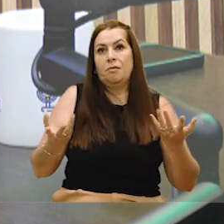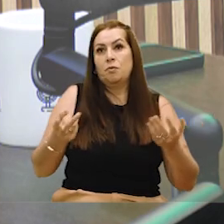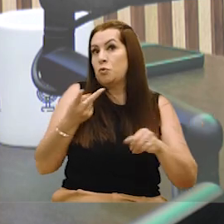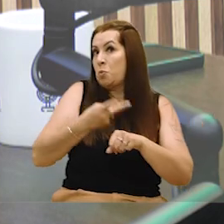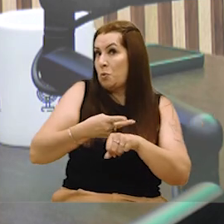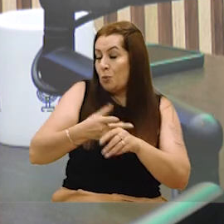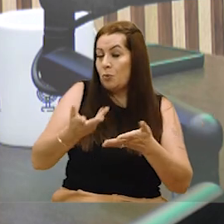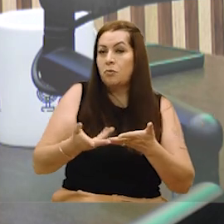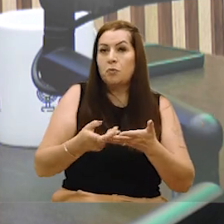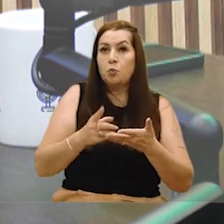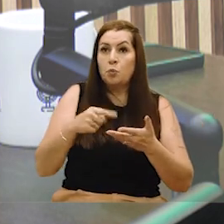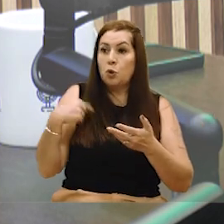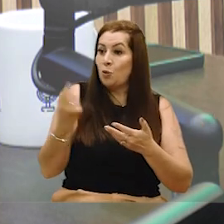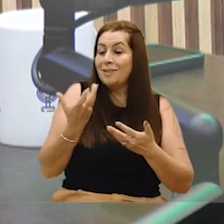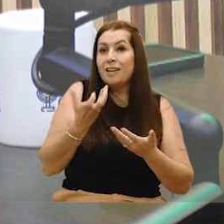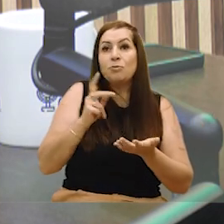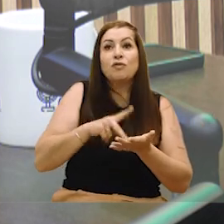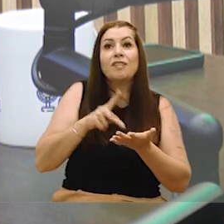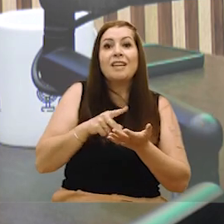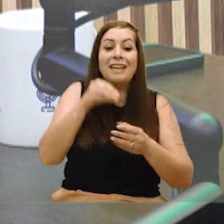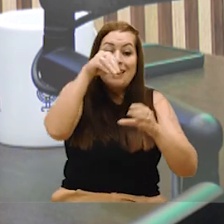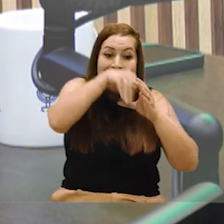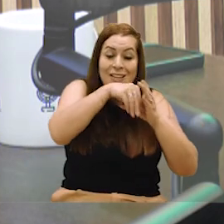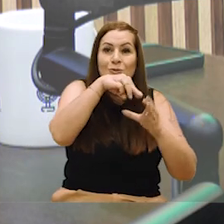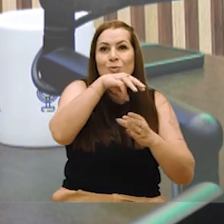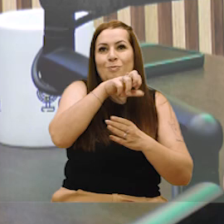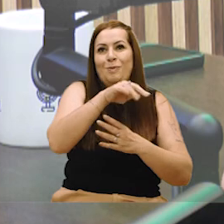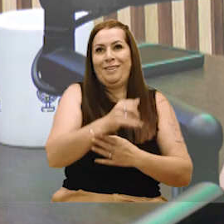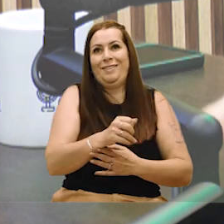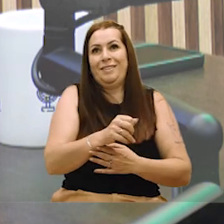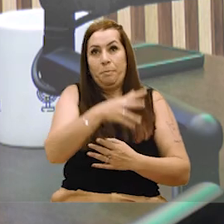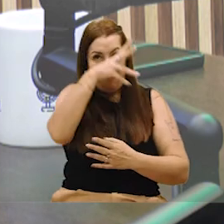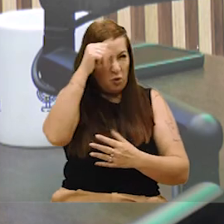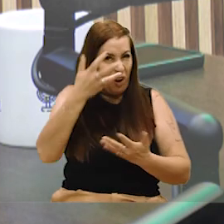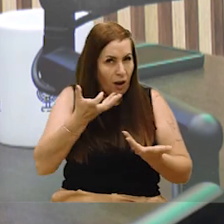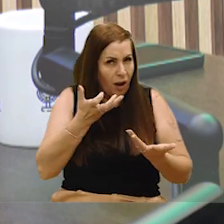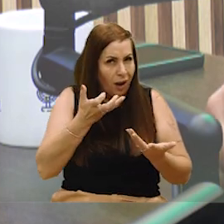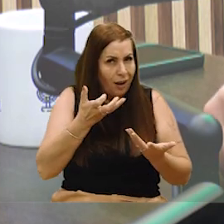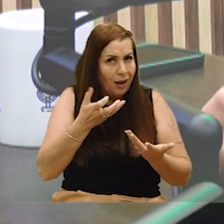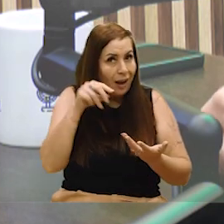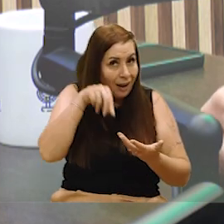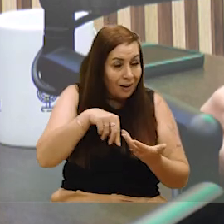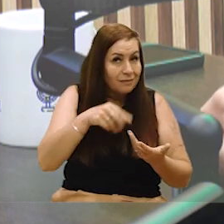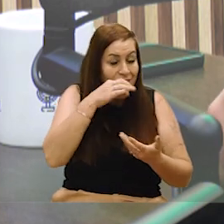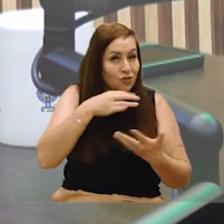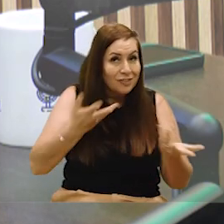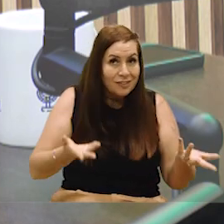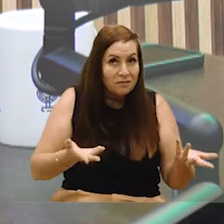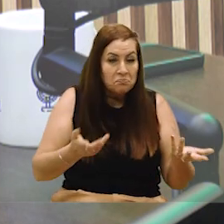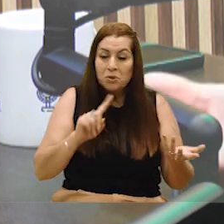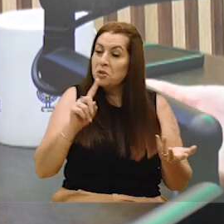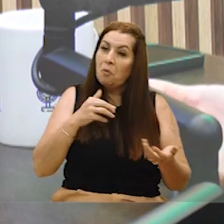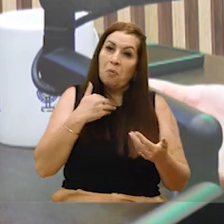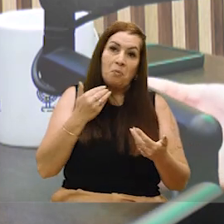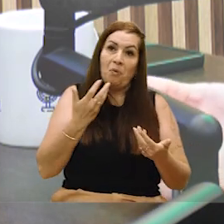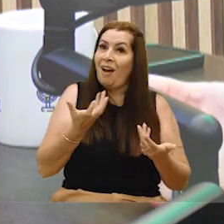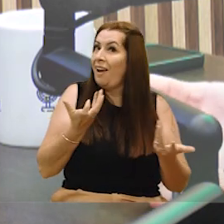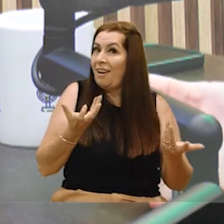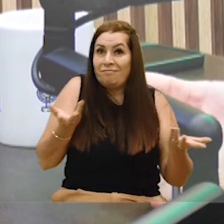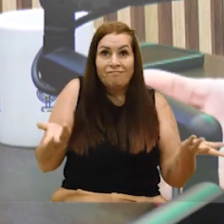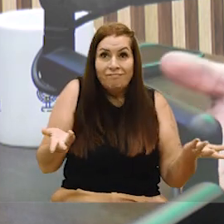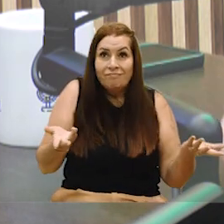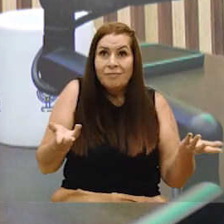né, dos produtos. O que nós queremos de fato na Maesa? Mas a prefeitura quer a Maesa em Caxias do Sul, porque se não